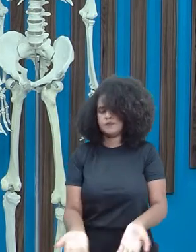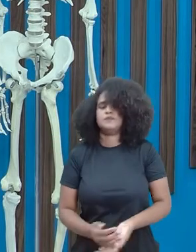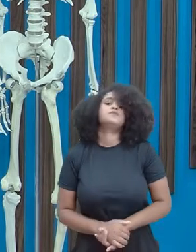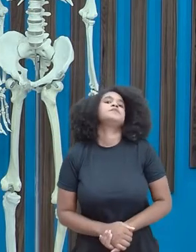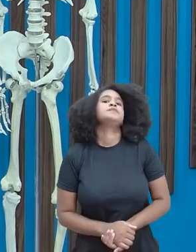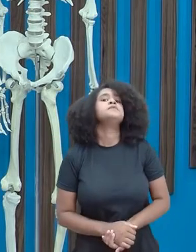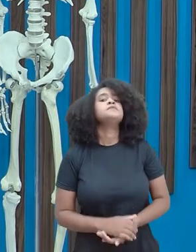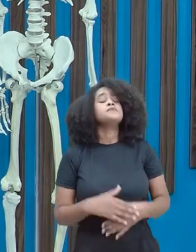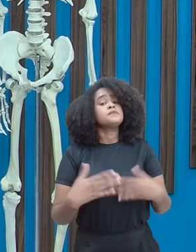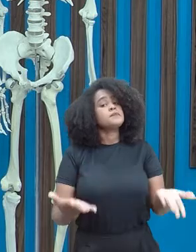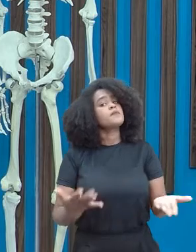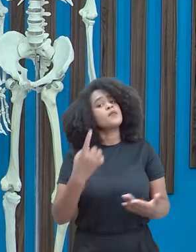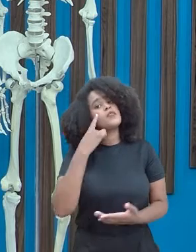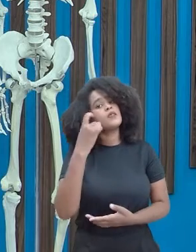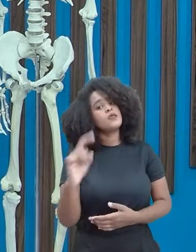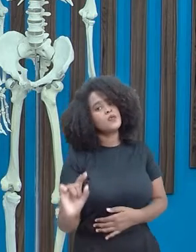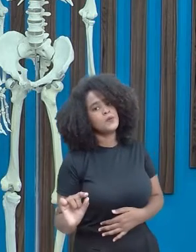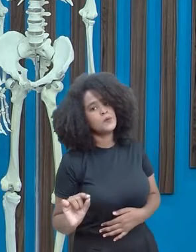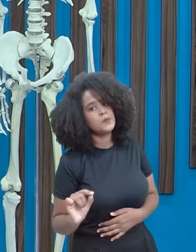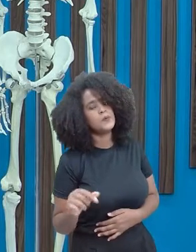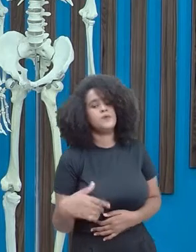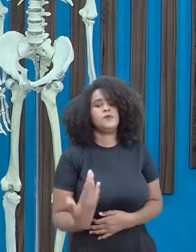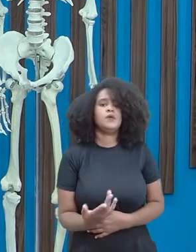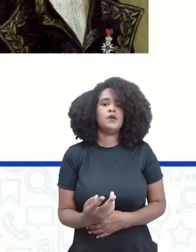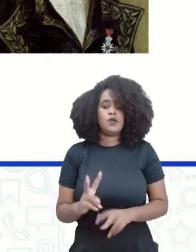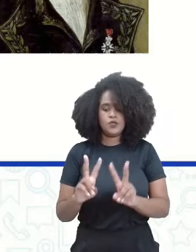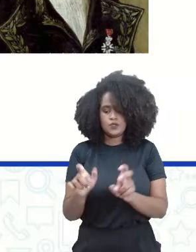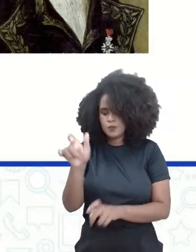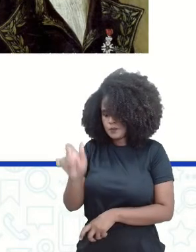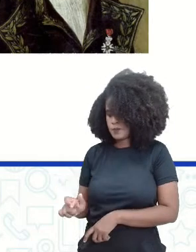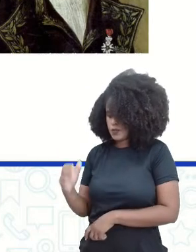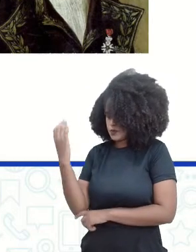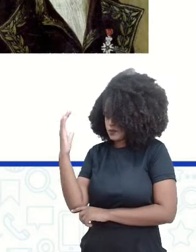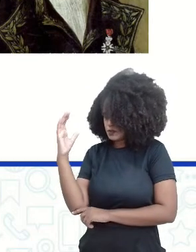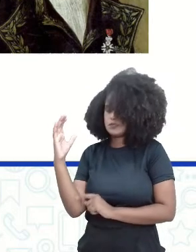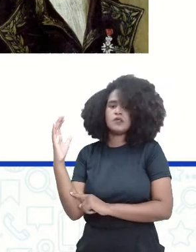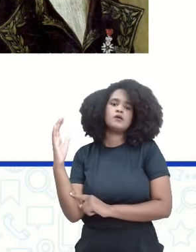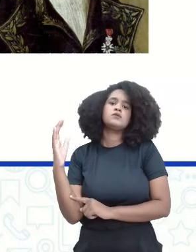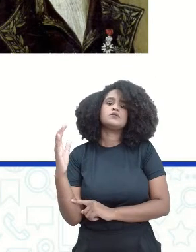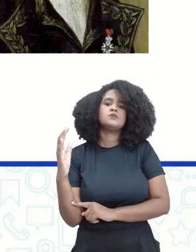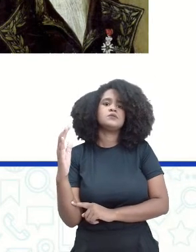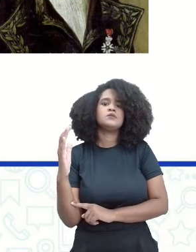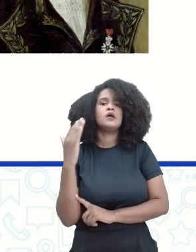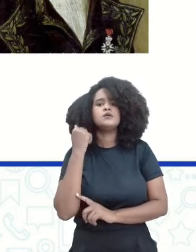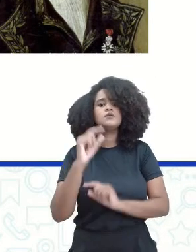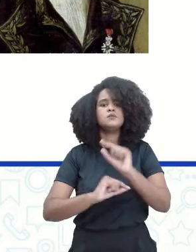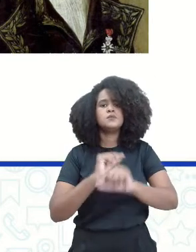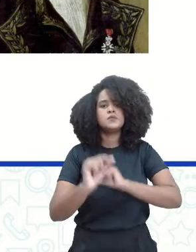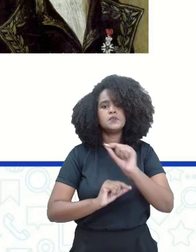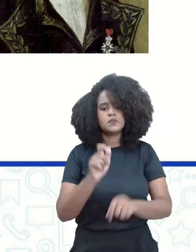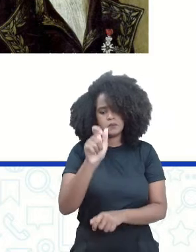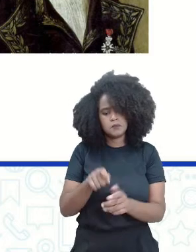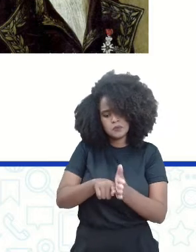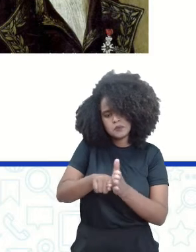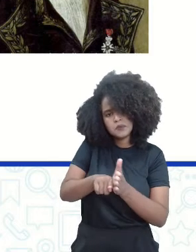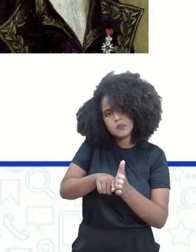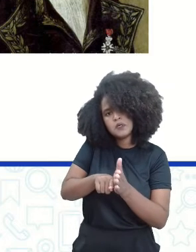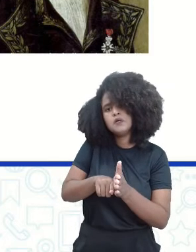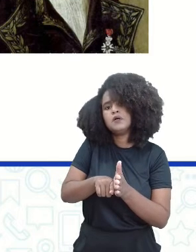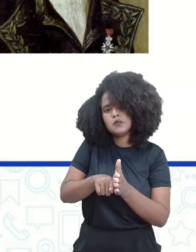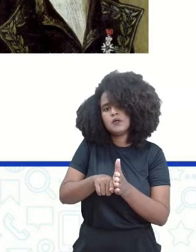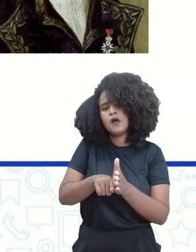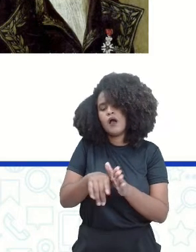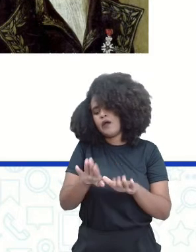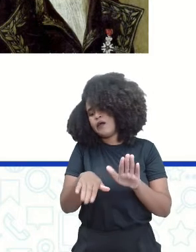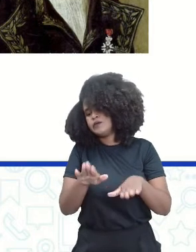Darwin. É muito interessante quando a gente pensa num cientista, num pesquisador, é saber que esse pesquisador, ele em